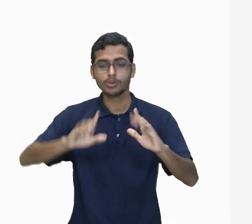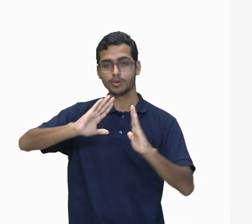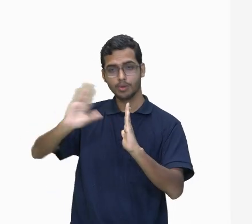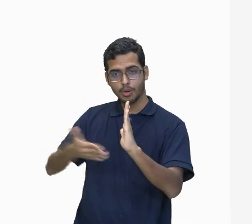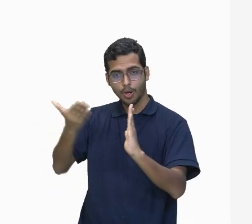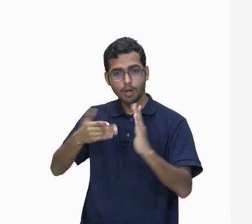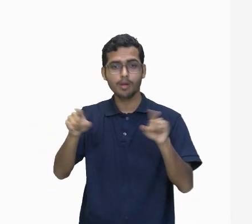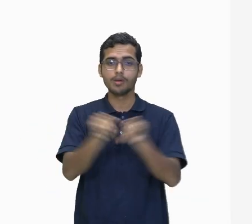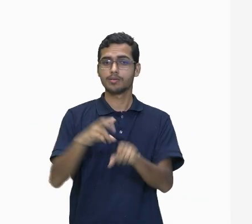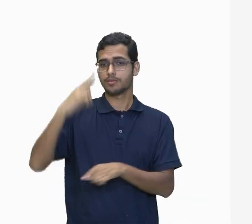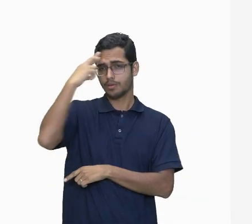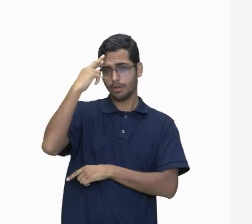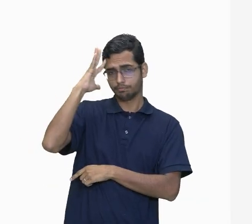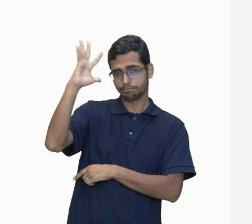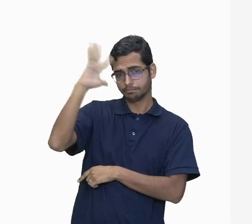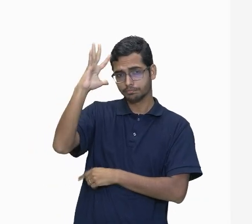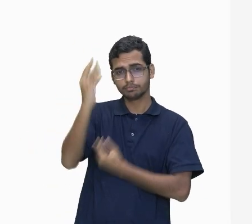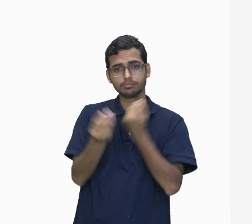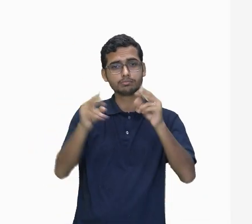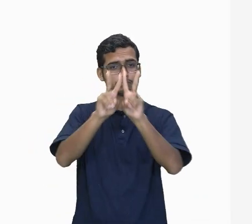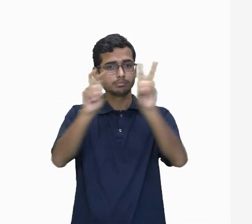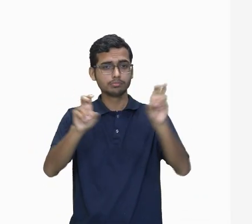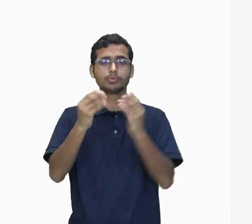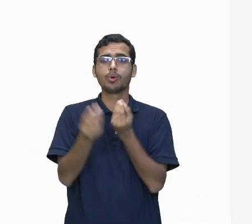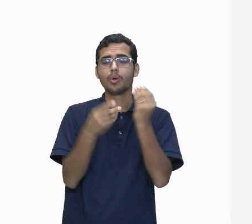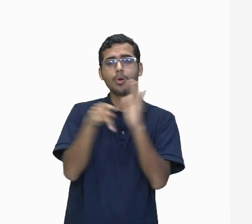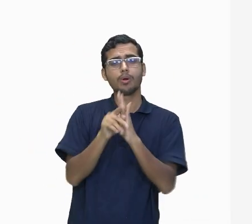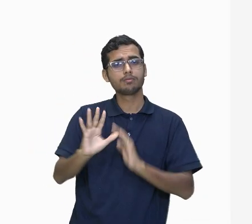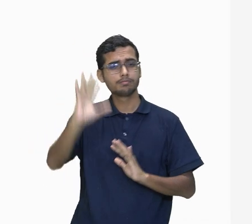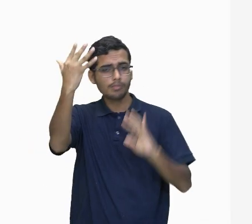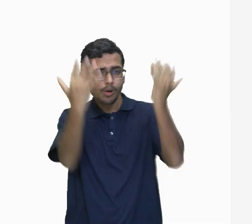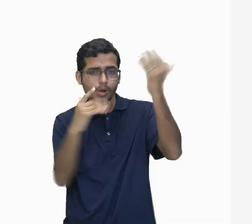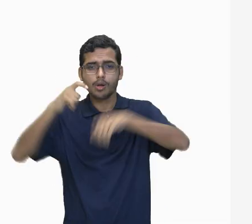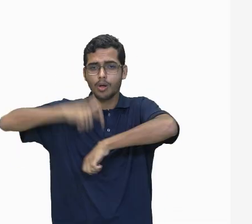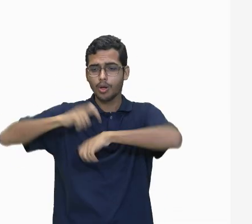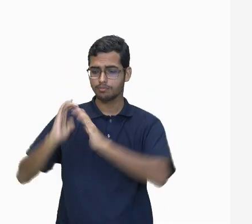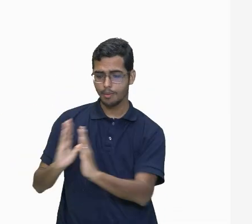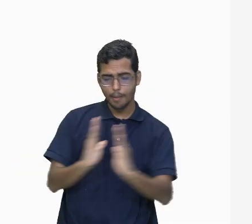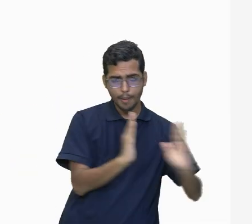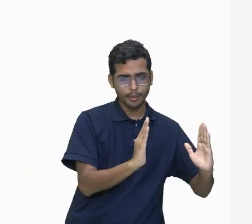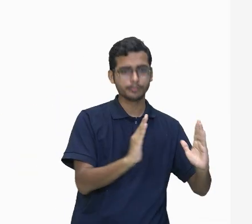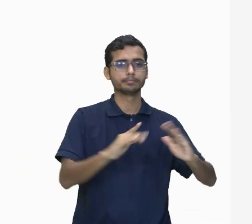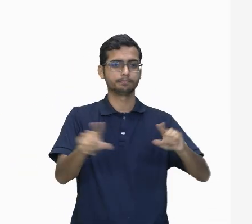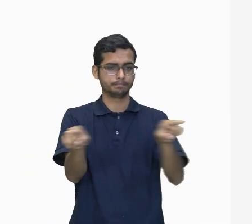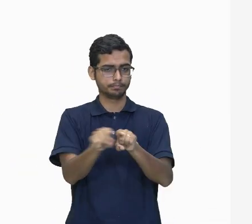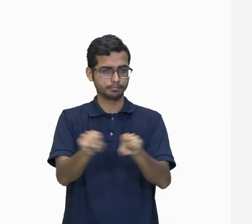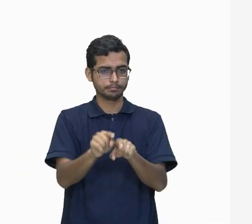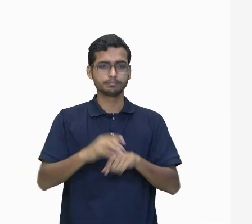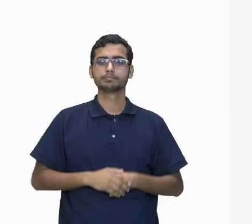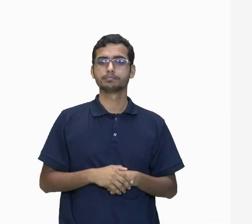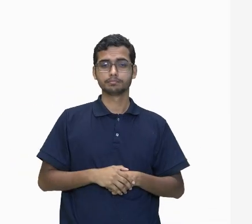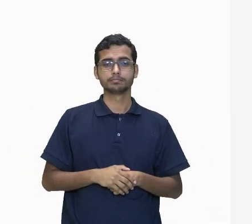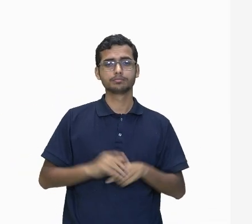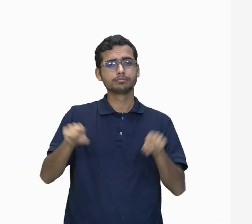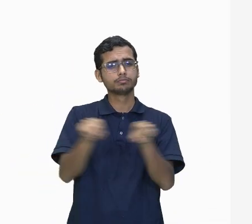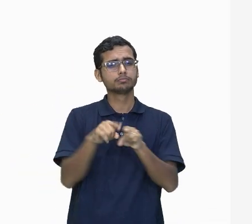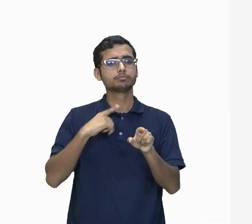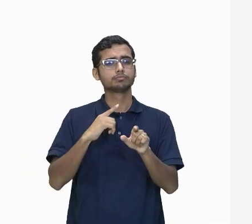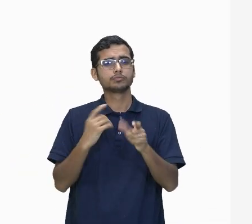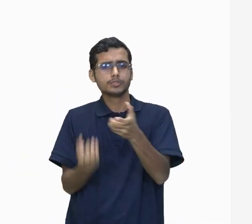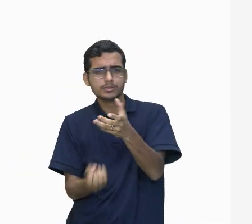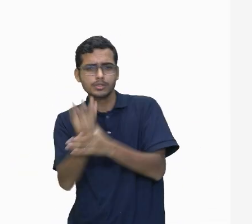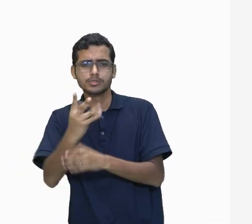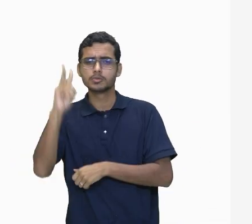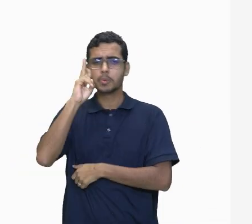e diacronias, reflexões sobre o sentido das cronologias. Detalhamento, o significado